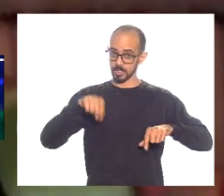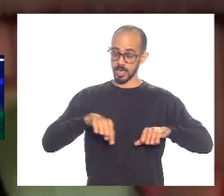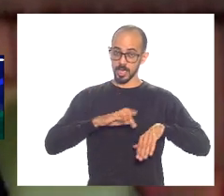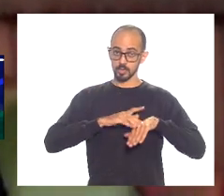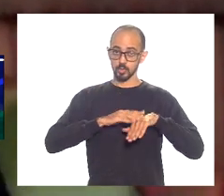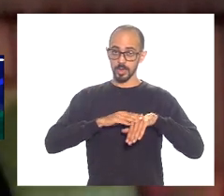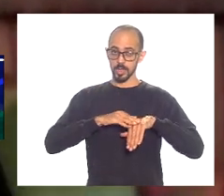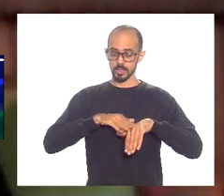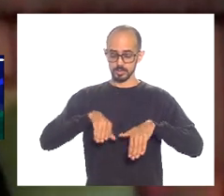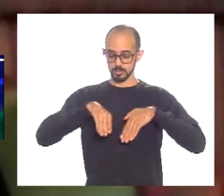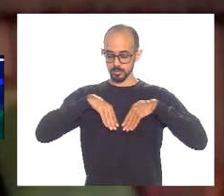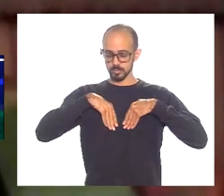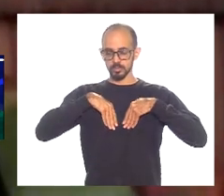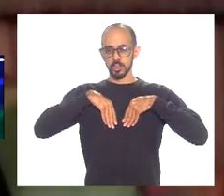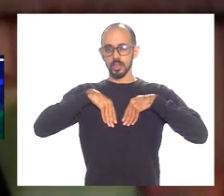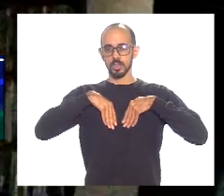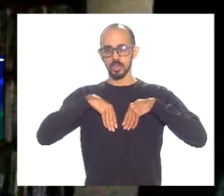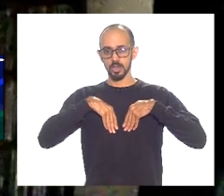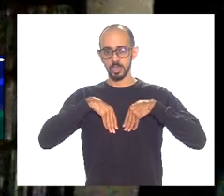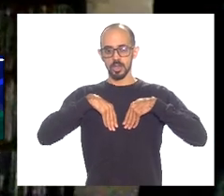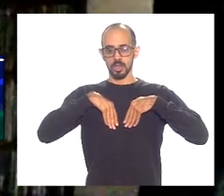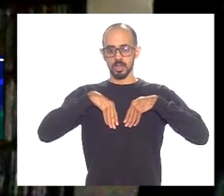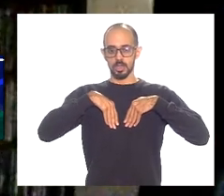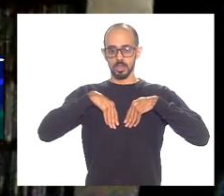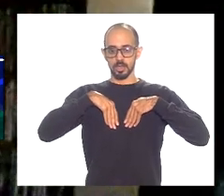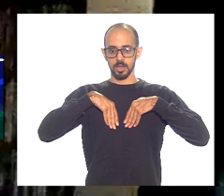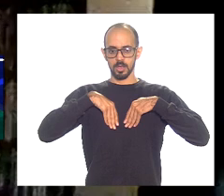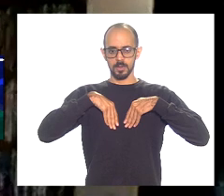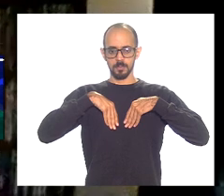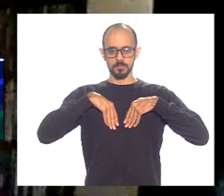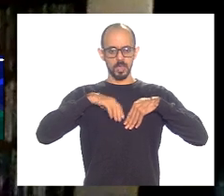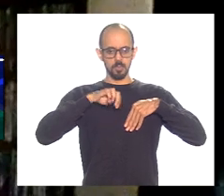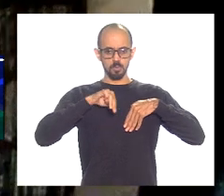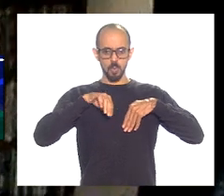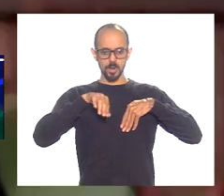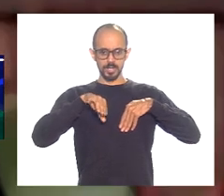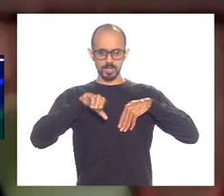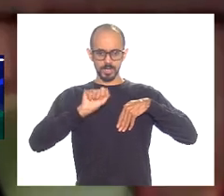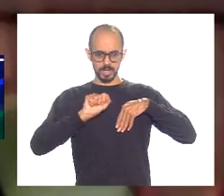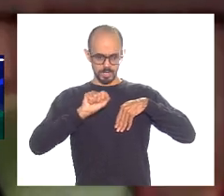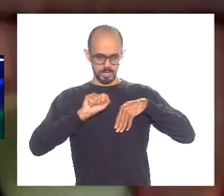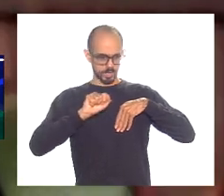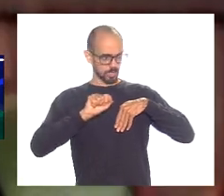acompanhando, né, via alérgico. Pobre deputada Mônica. Pois não, deputado Eliomar.